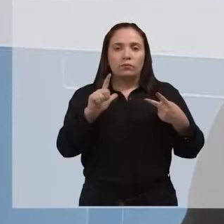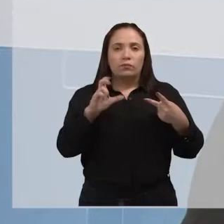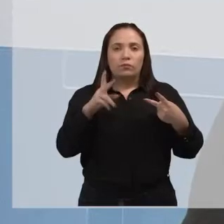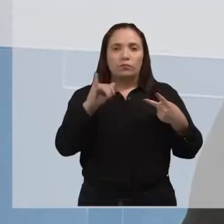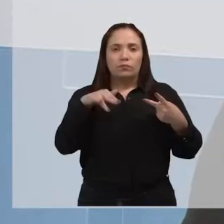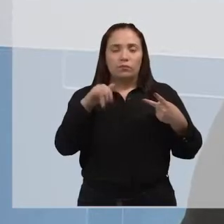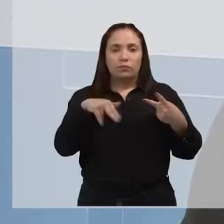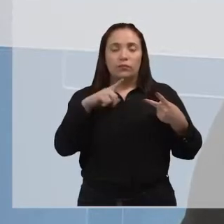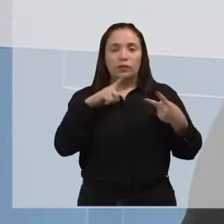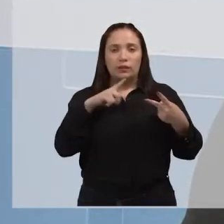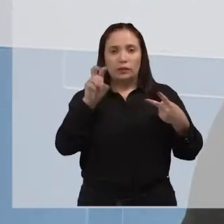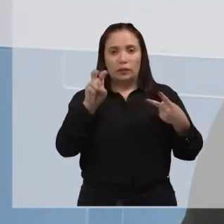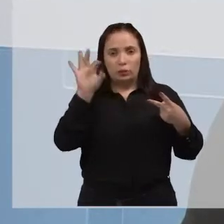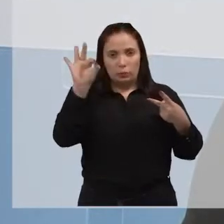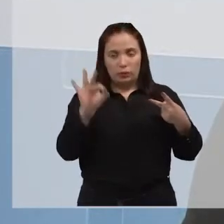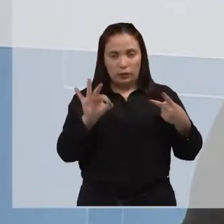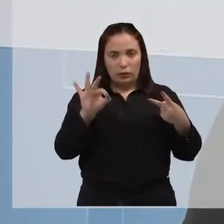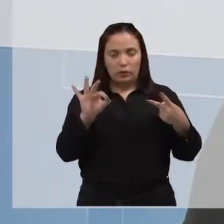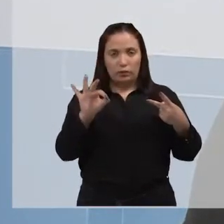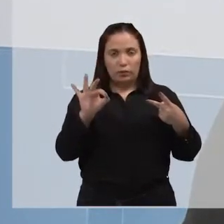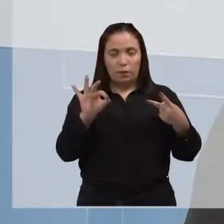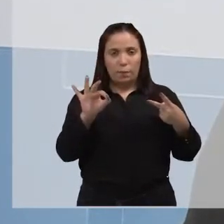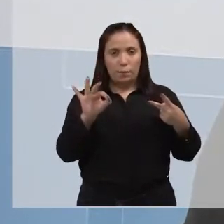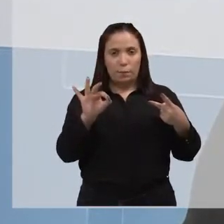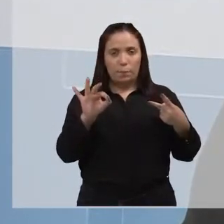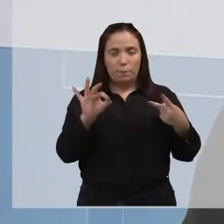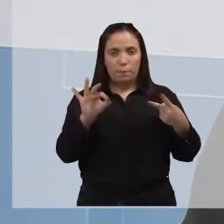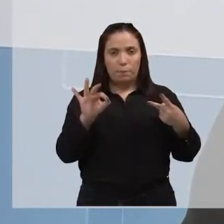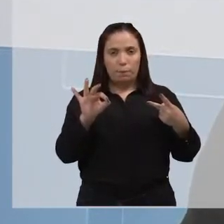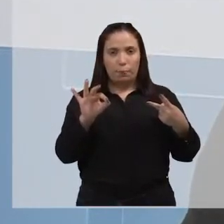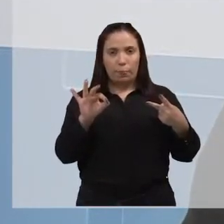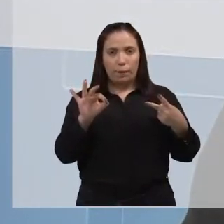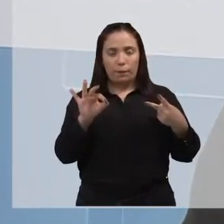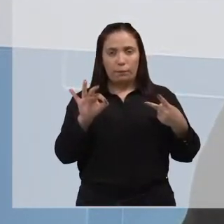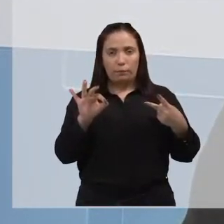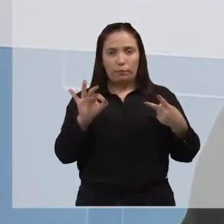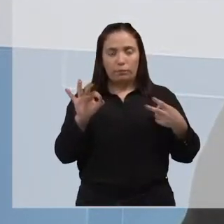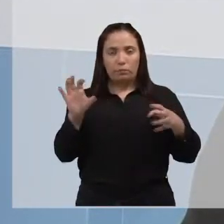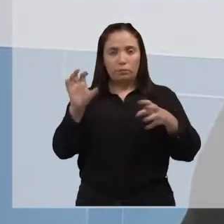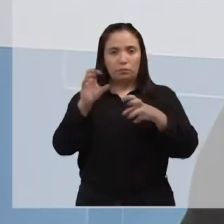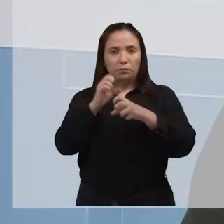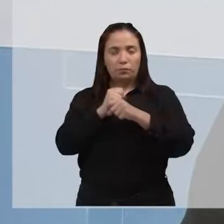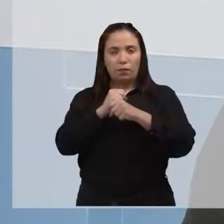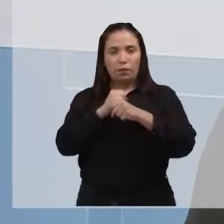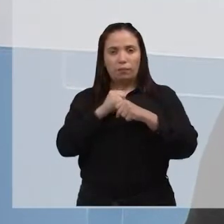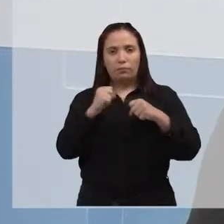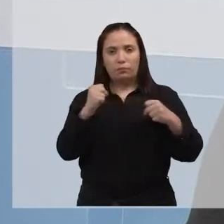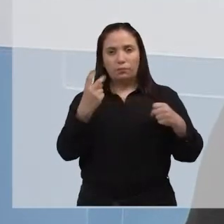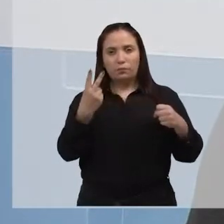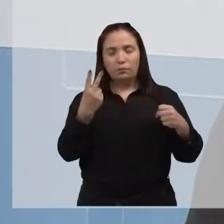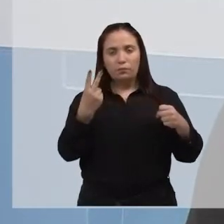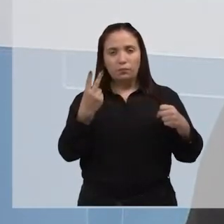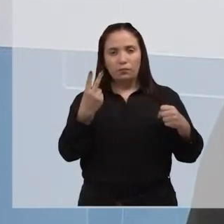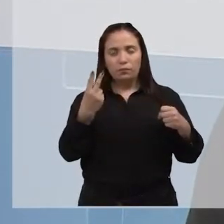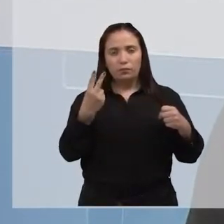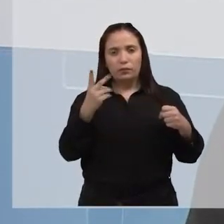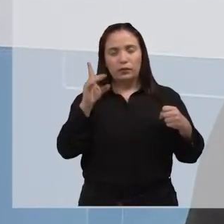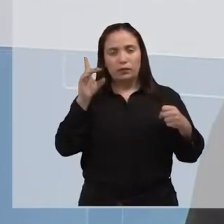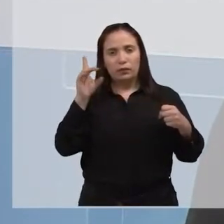e tinha 5, somando um 2 aí dos outros atores aí do PMDB, né? Do